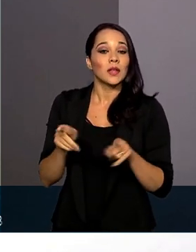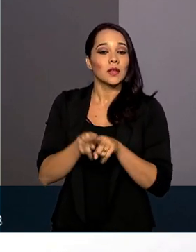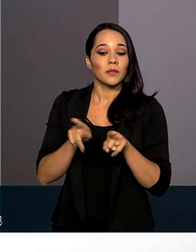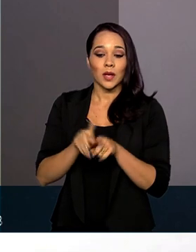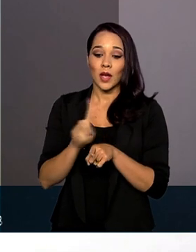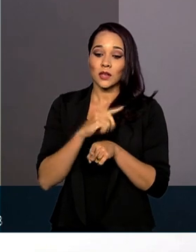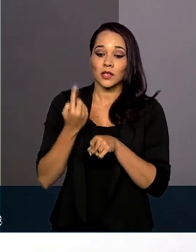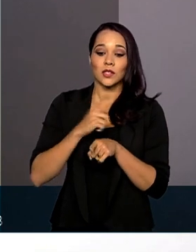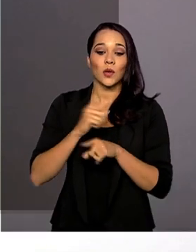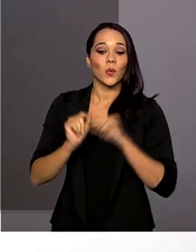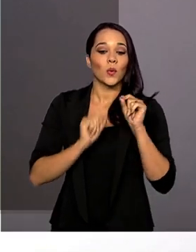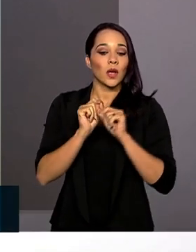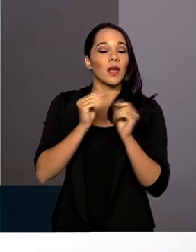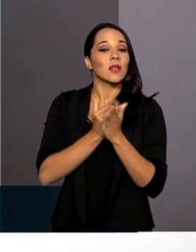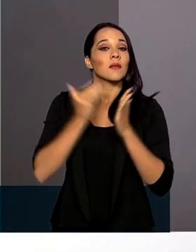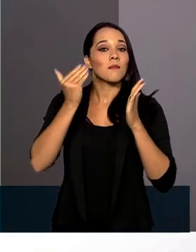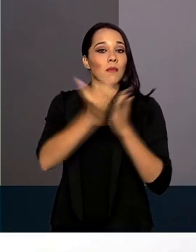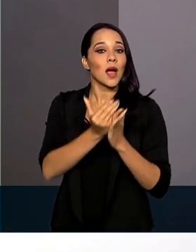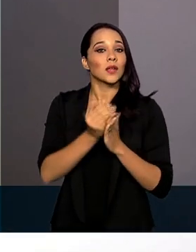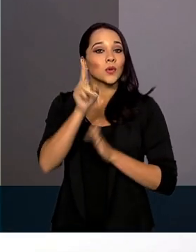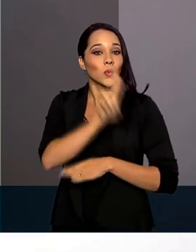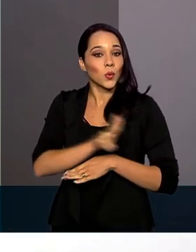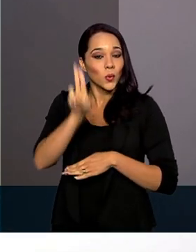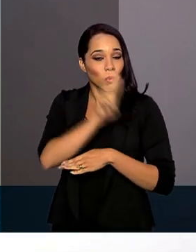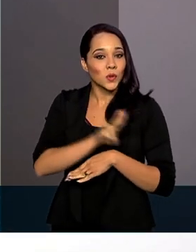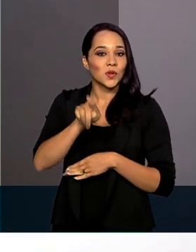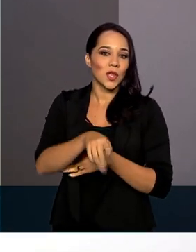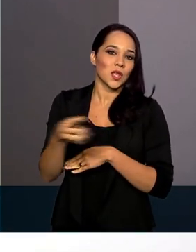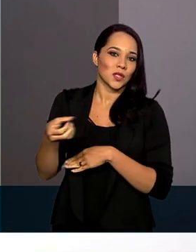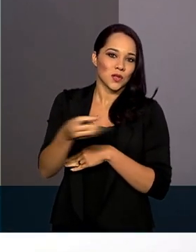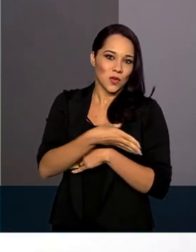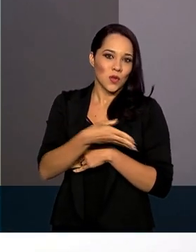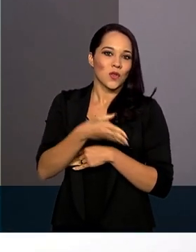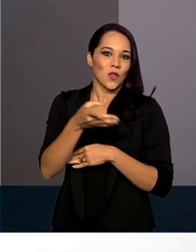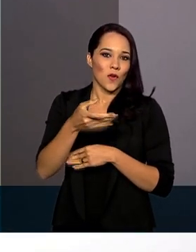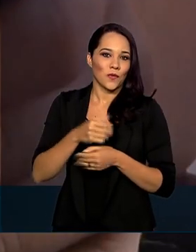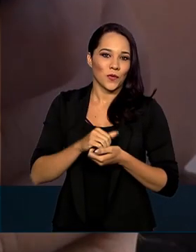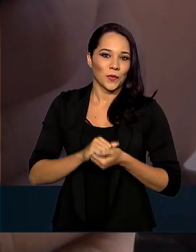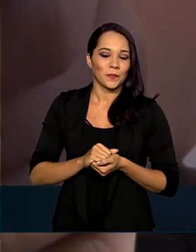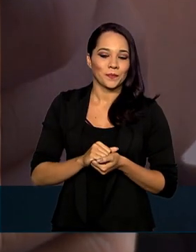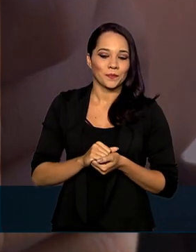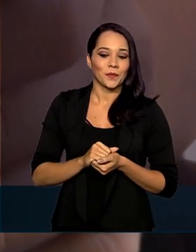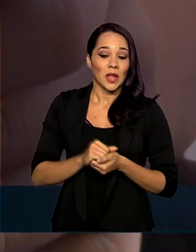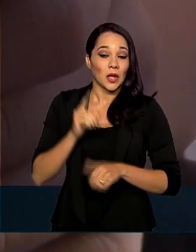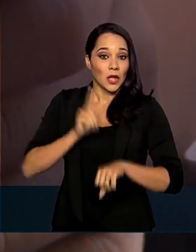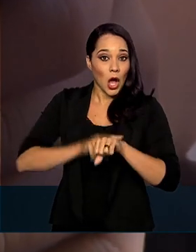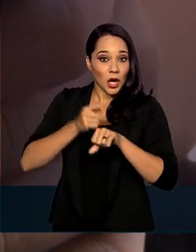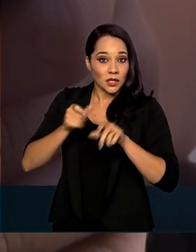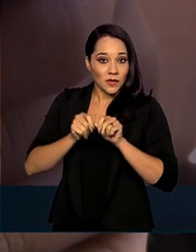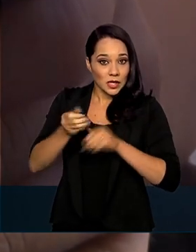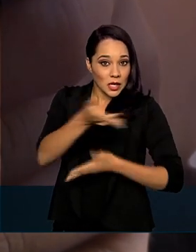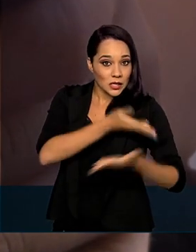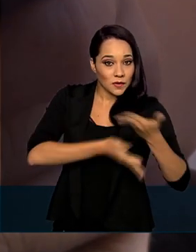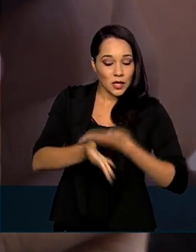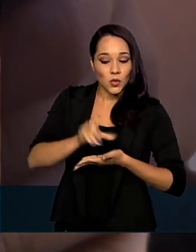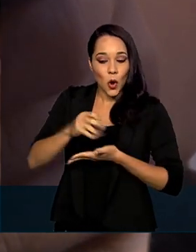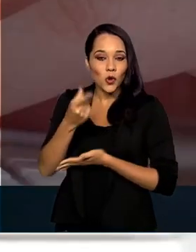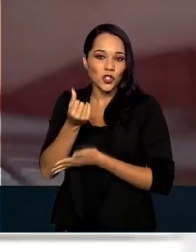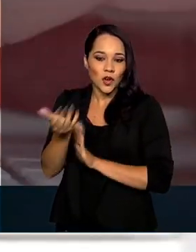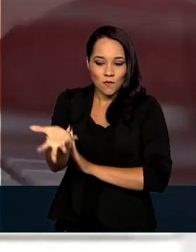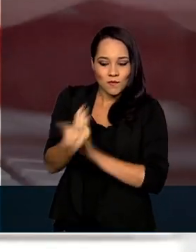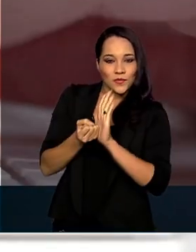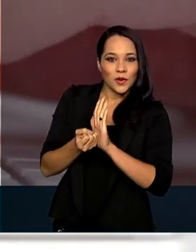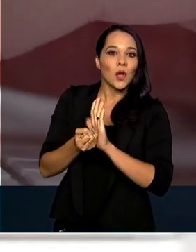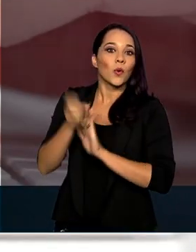gente potencializa o uso dessa novidade. Na hora de transferir ou receber dinheiro,